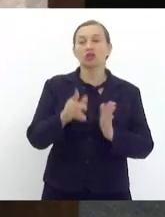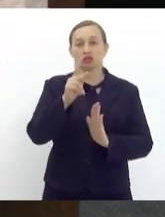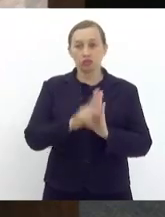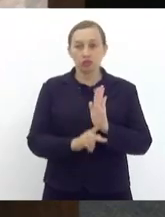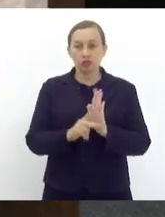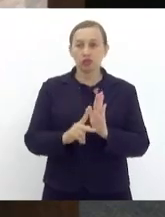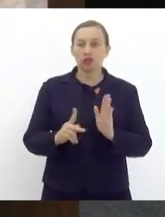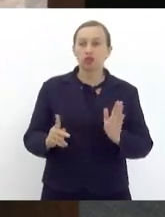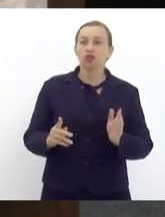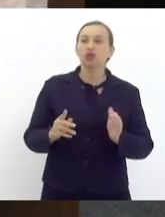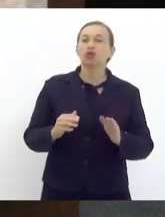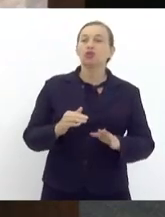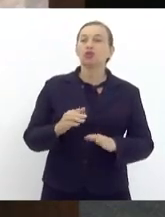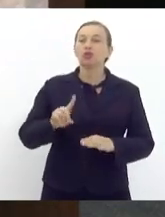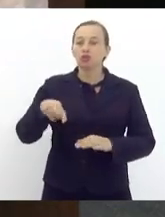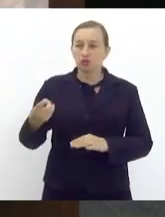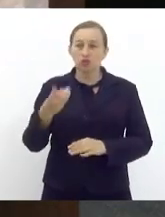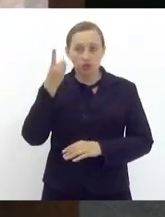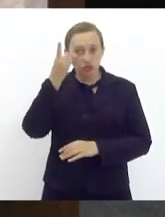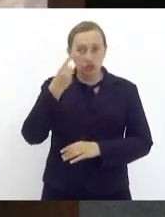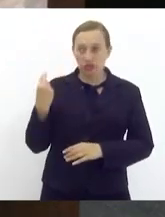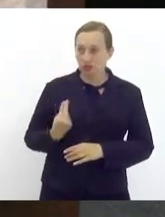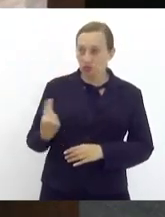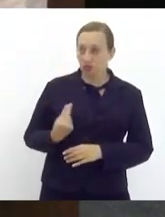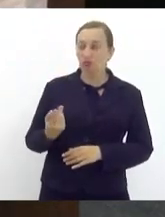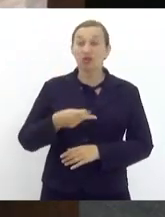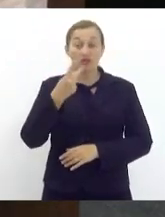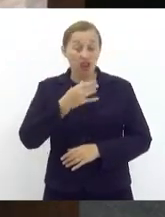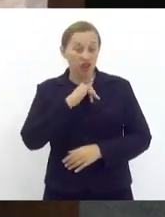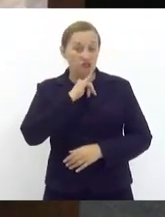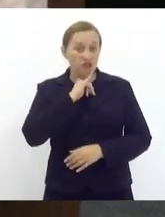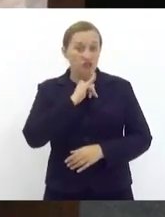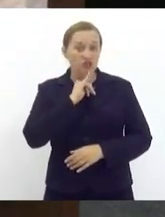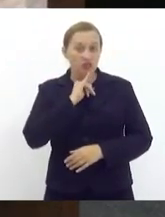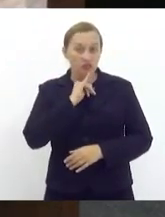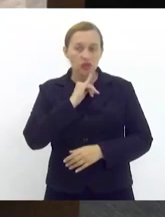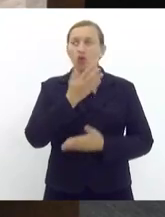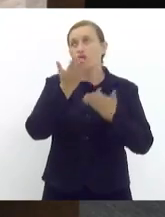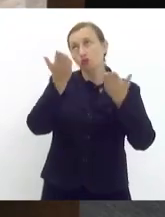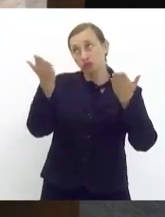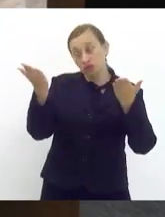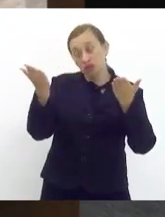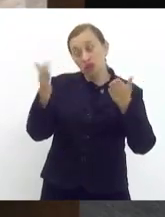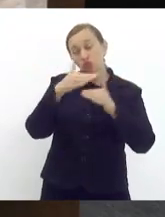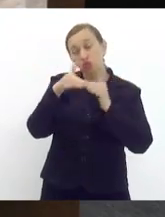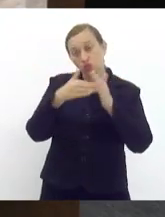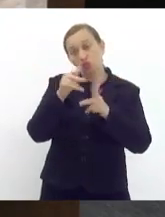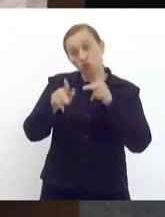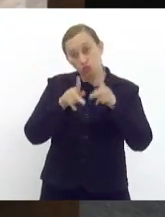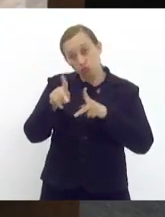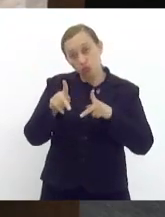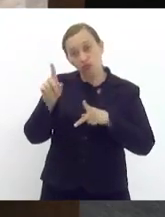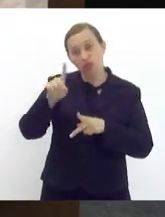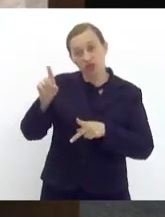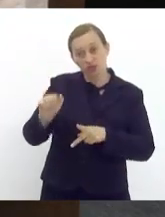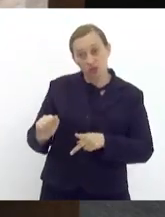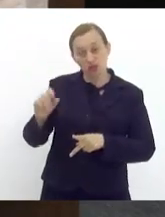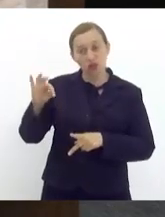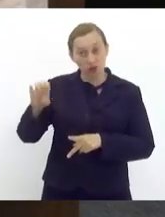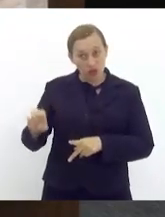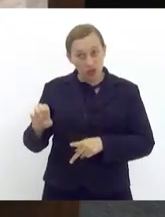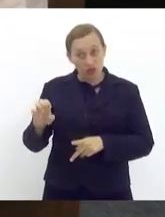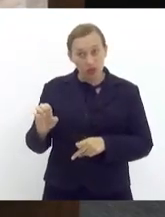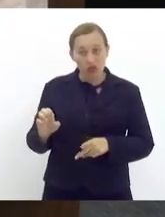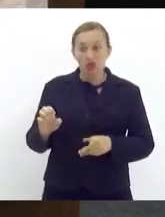com a coautoria das demais deputadas. E dizer que, infelizmente, vocês, todo o povo da nossa região da Zona Oeste, às vezes